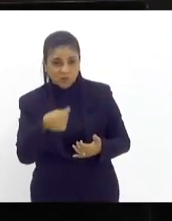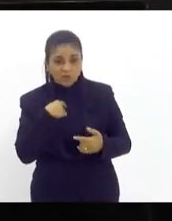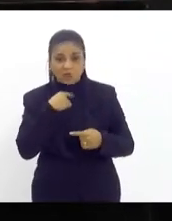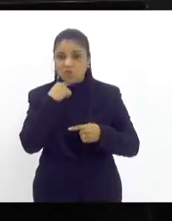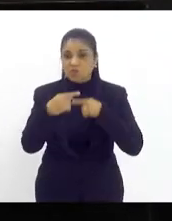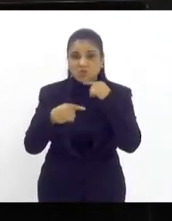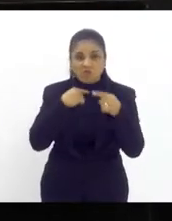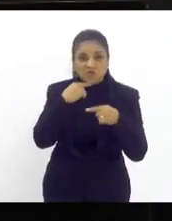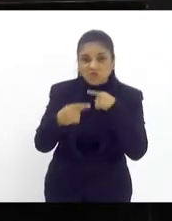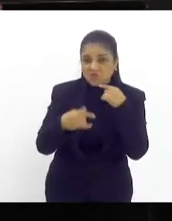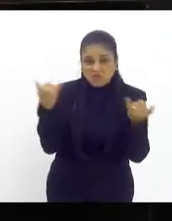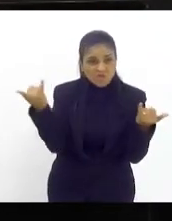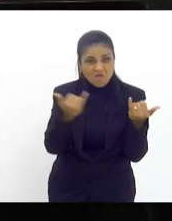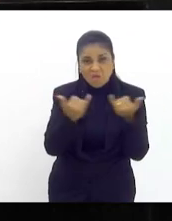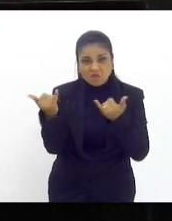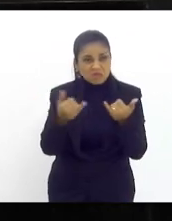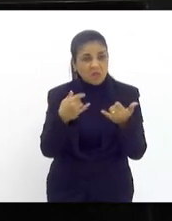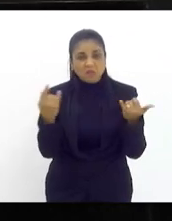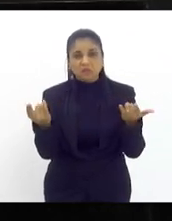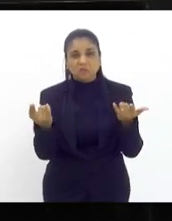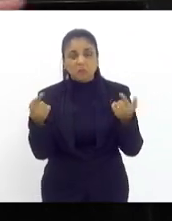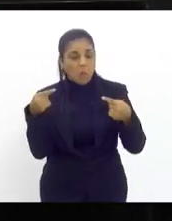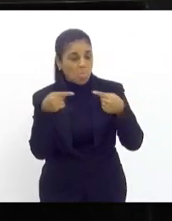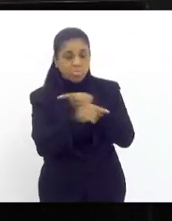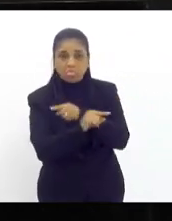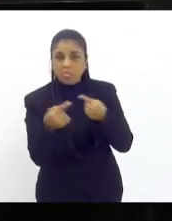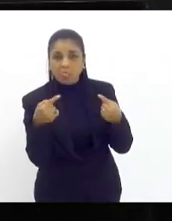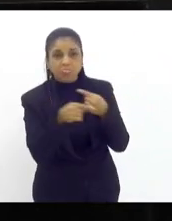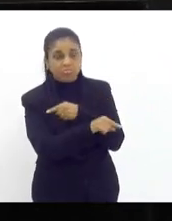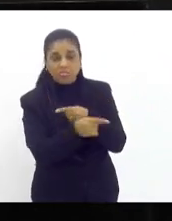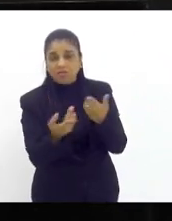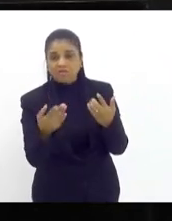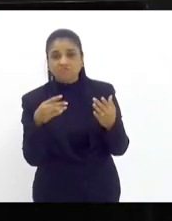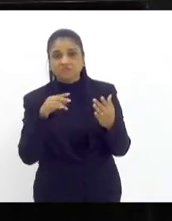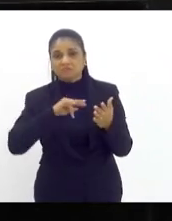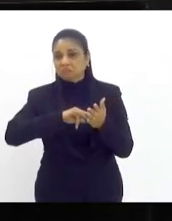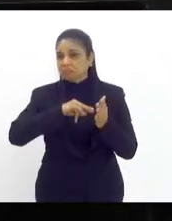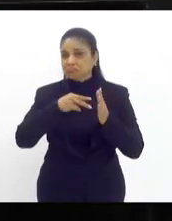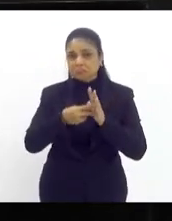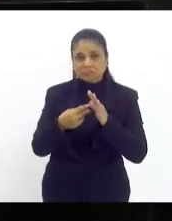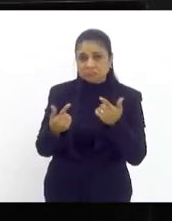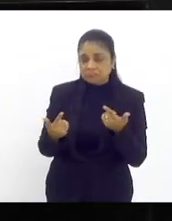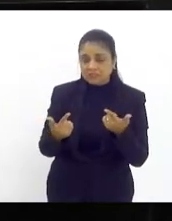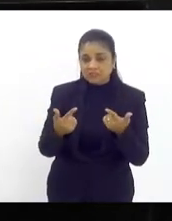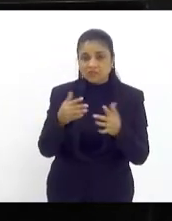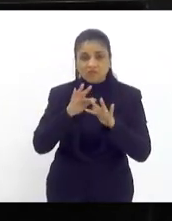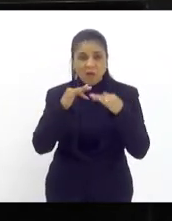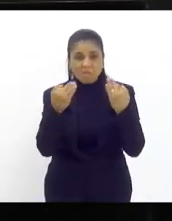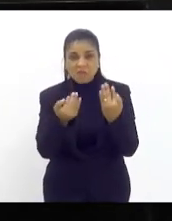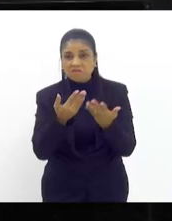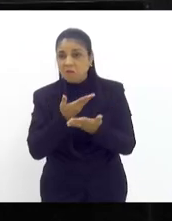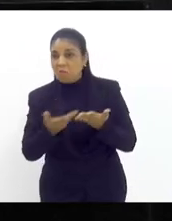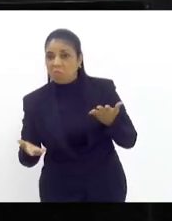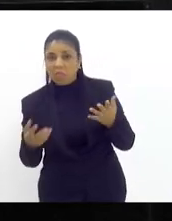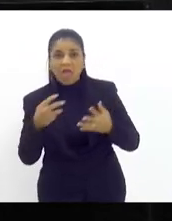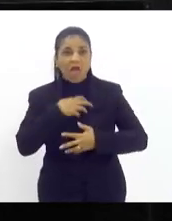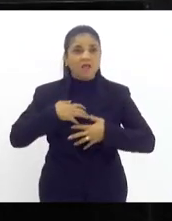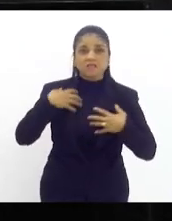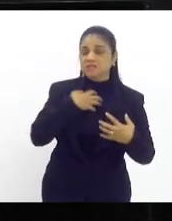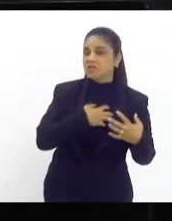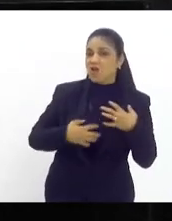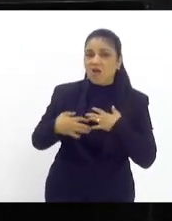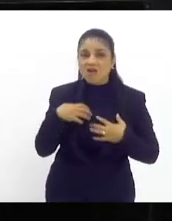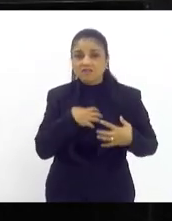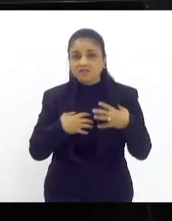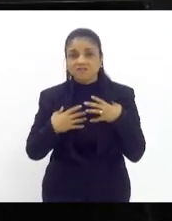são informações que que não não coadunam que não fazem sentido que deixa as famílias perdidas ansiosas mas a gente já se antecipou